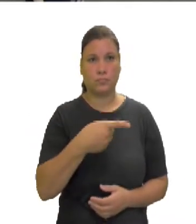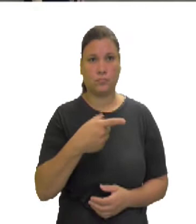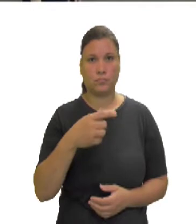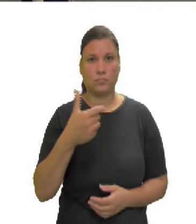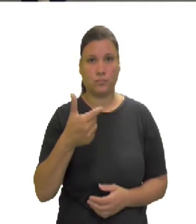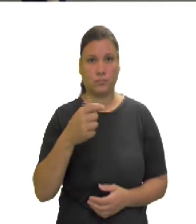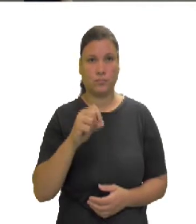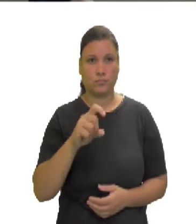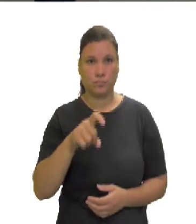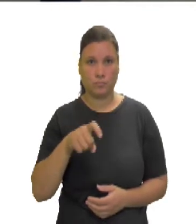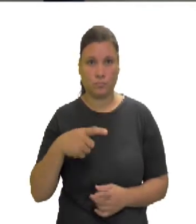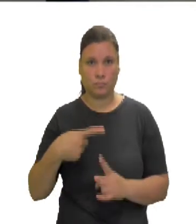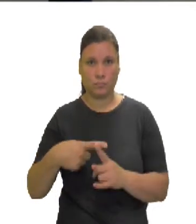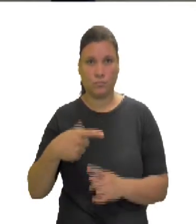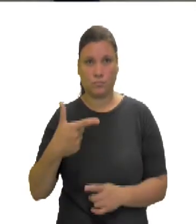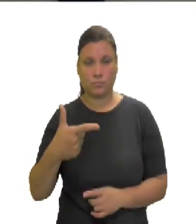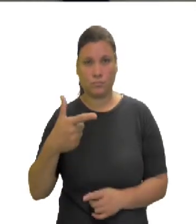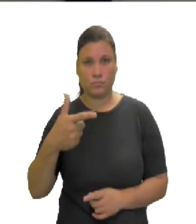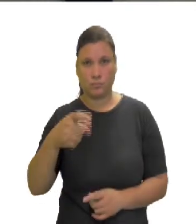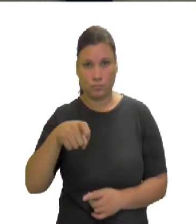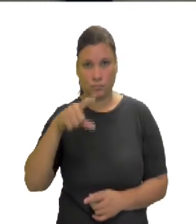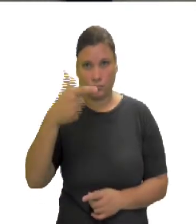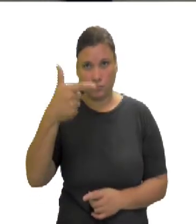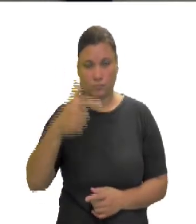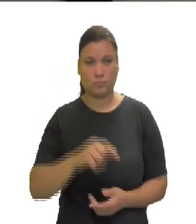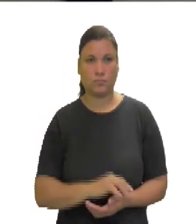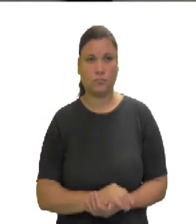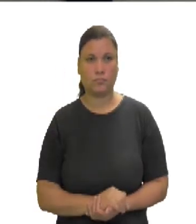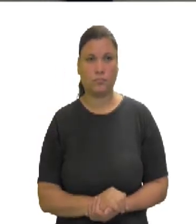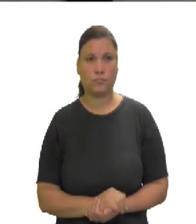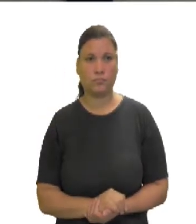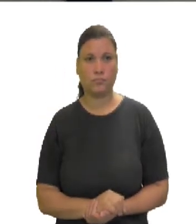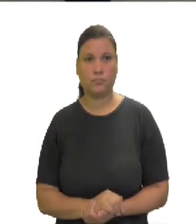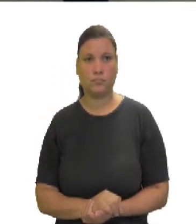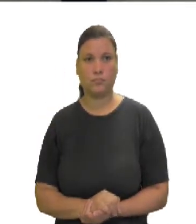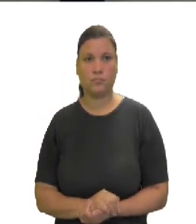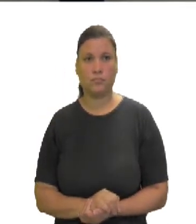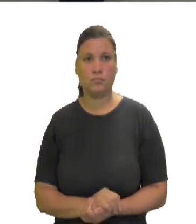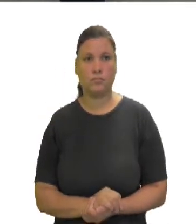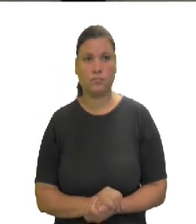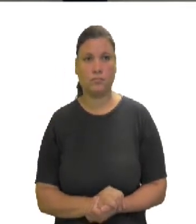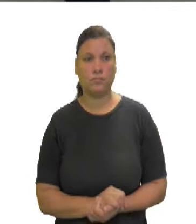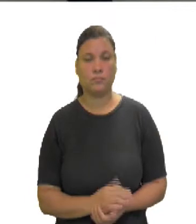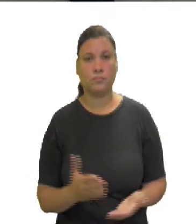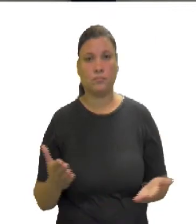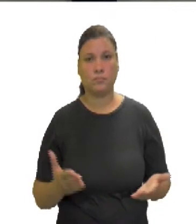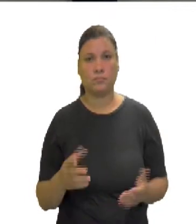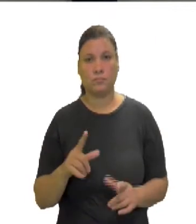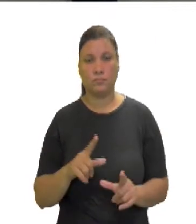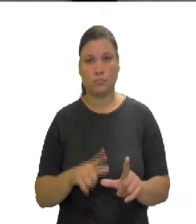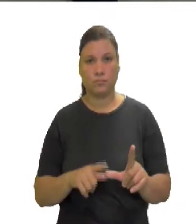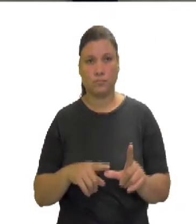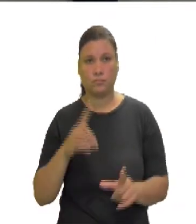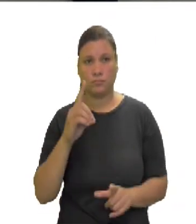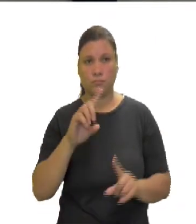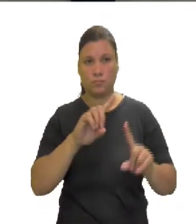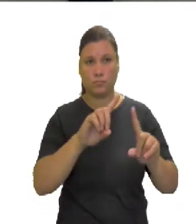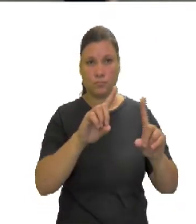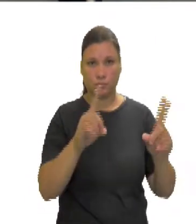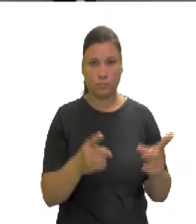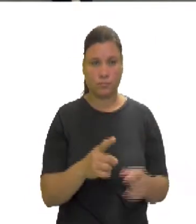Vejam aqui a letra D. O primeiro termo, 2X. O segundo termo,